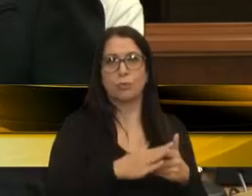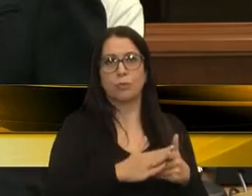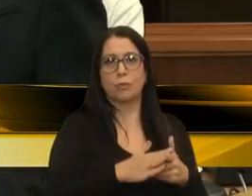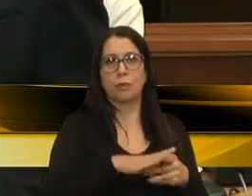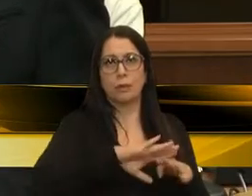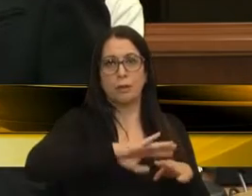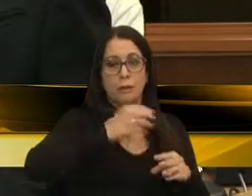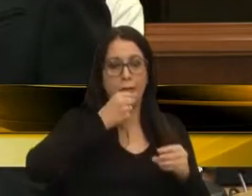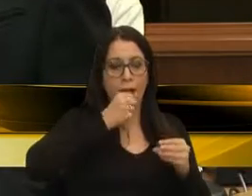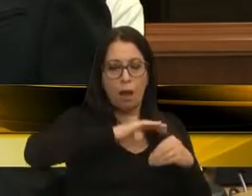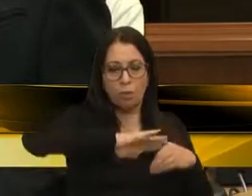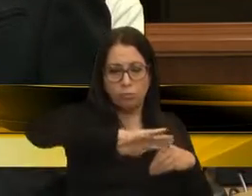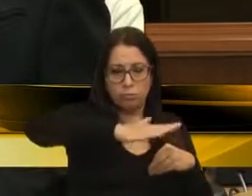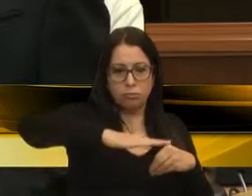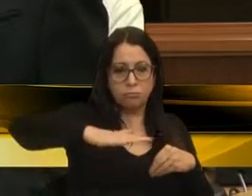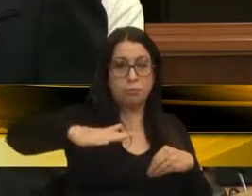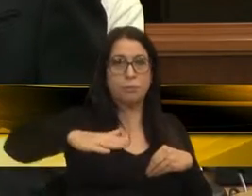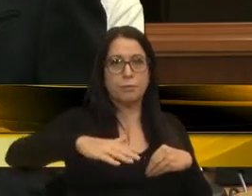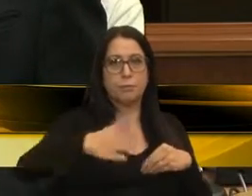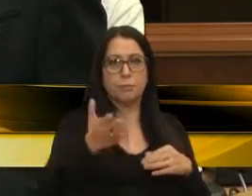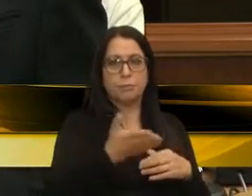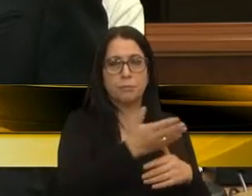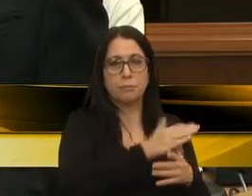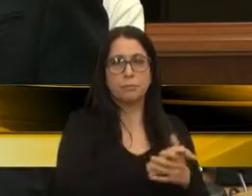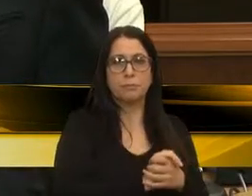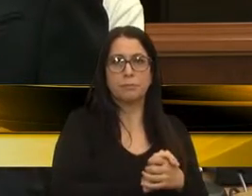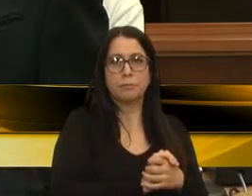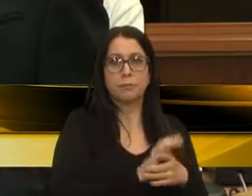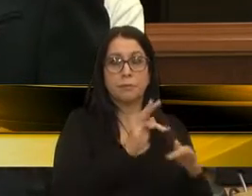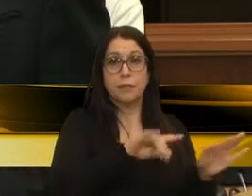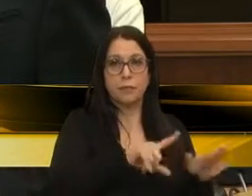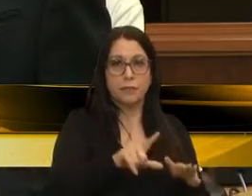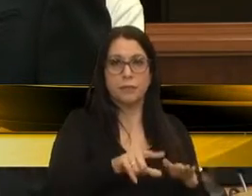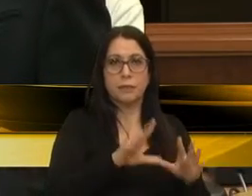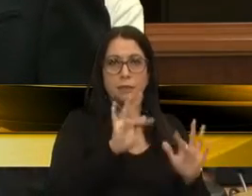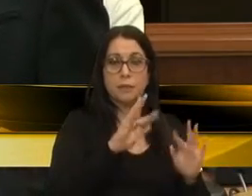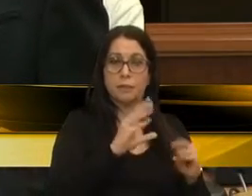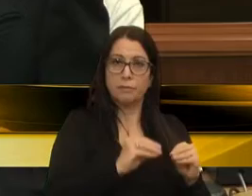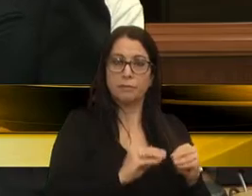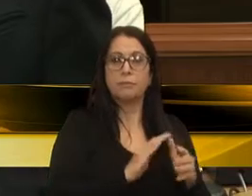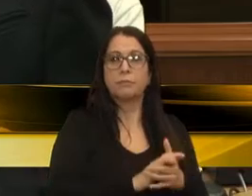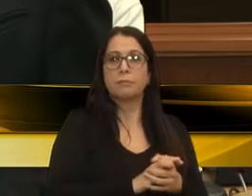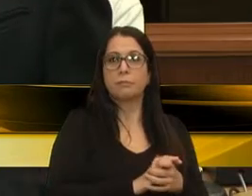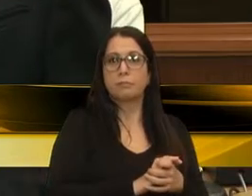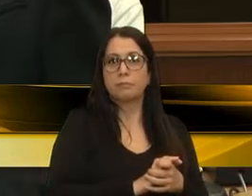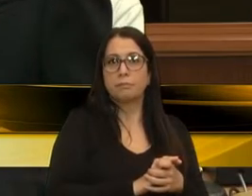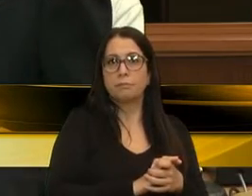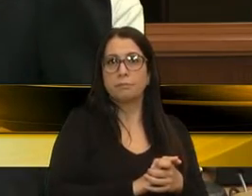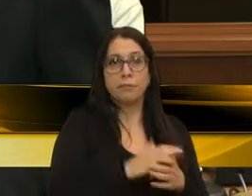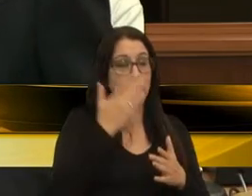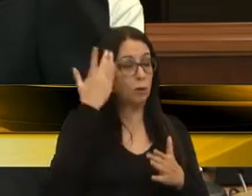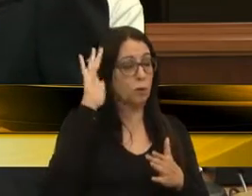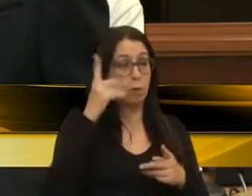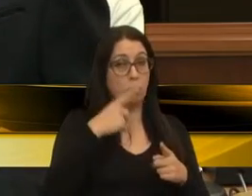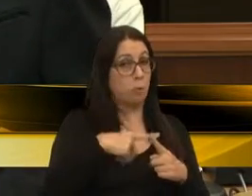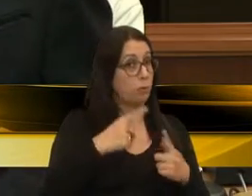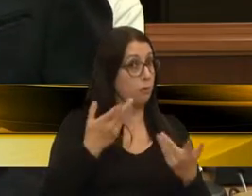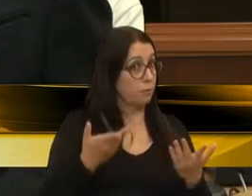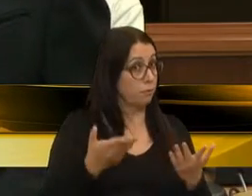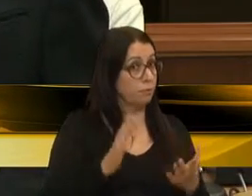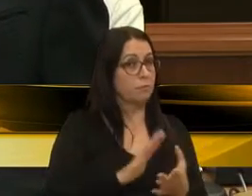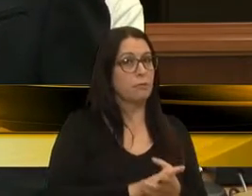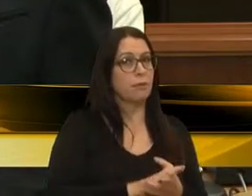tapado ali onde que a motosserra trabalha nos fins de semana, fim de noite, enfim, né? Não sei por que isso, né?